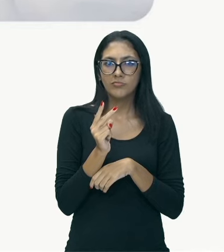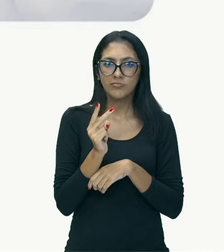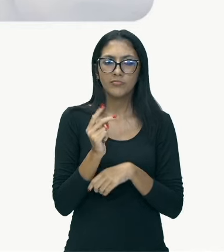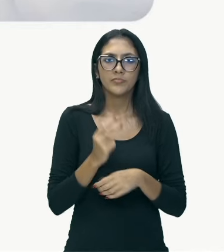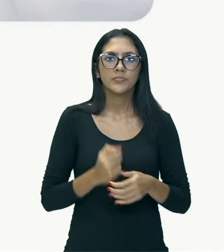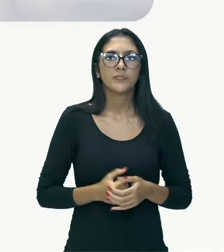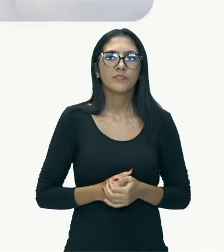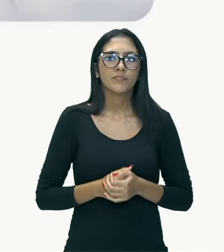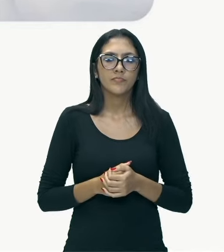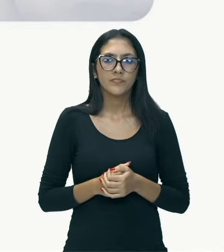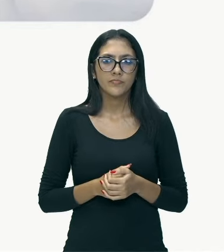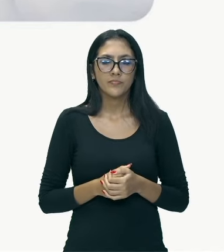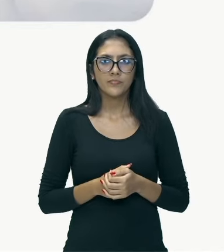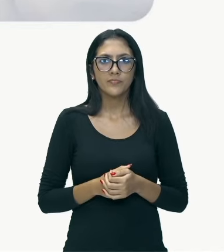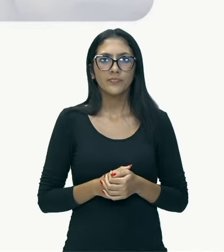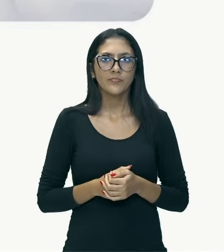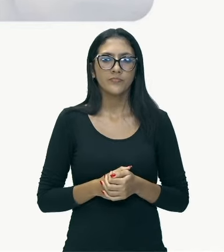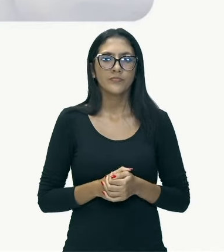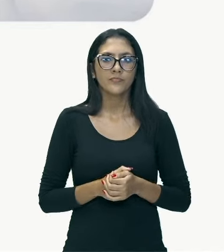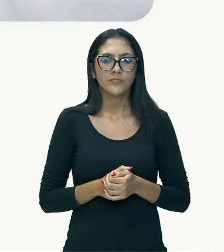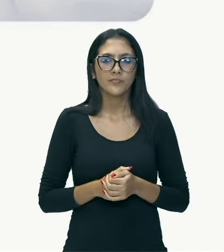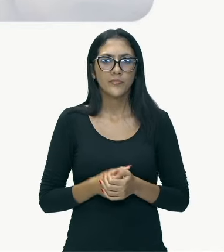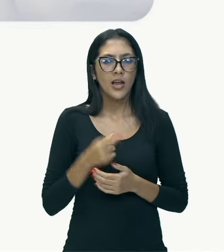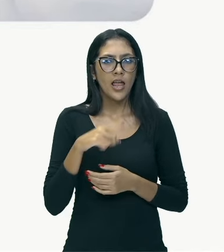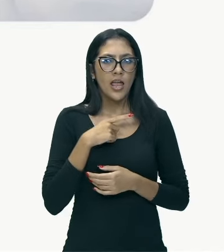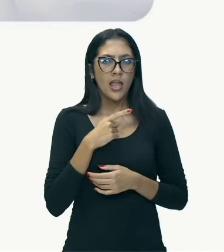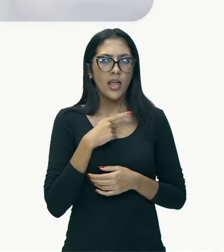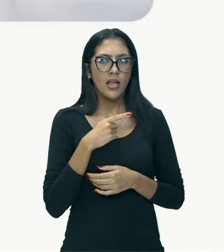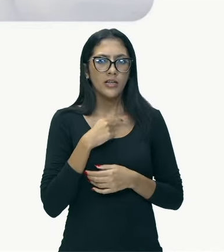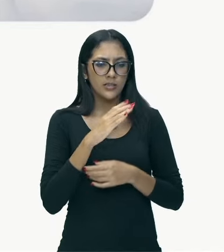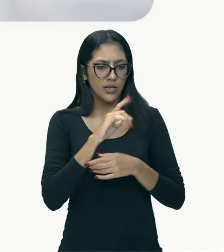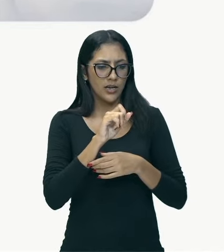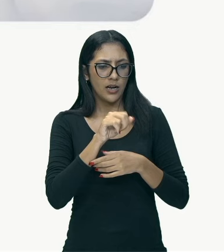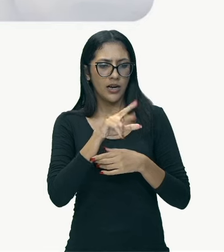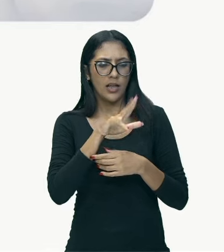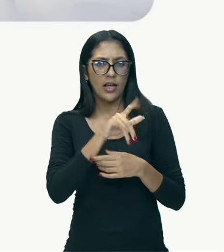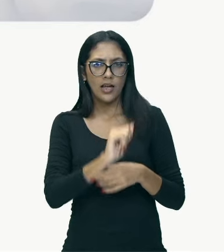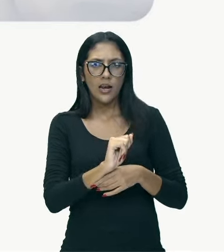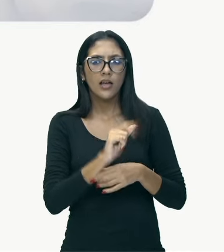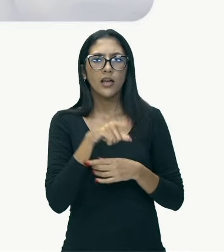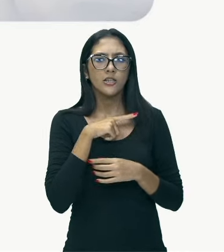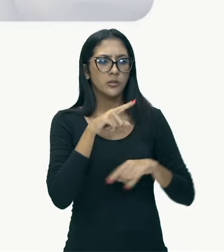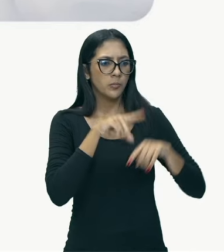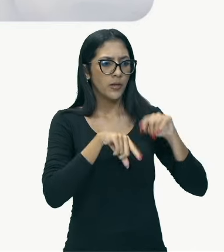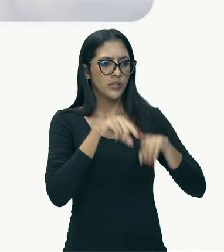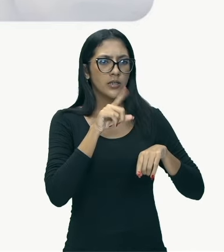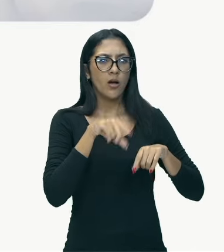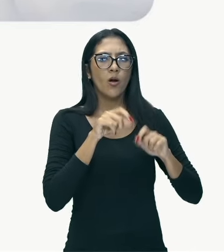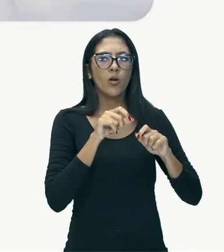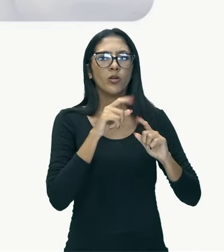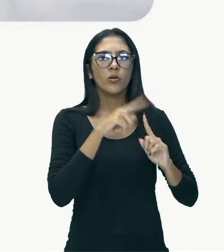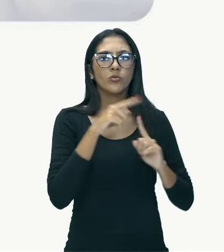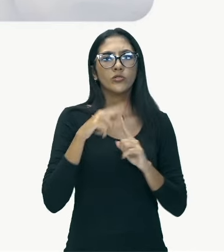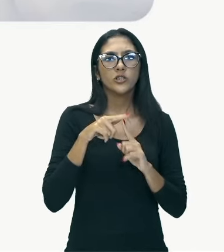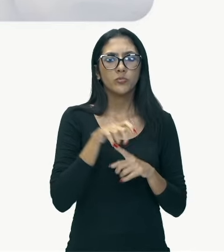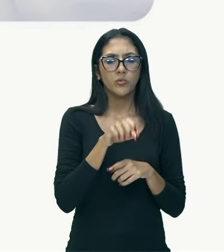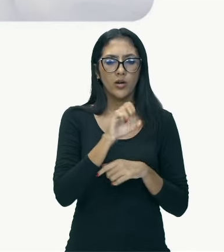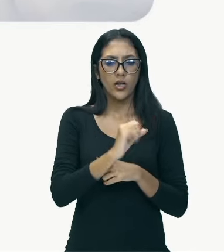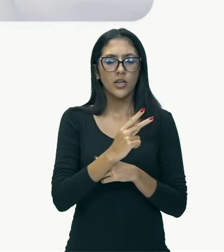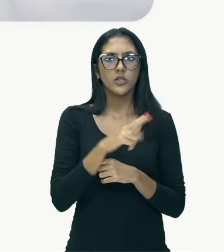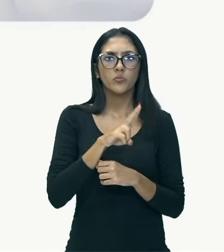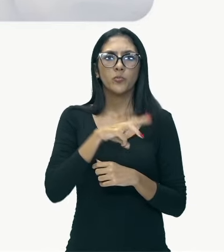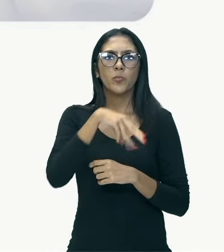tá? A clara em neve, o colóide aí é a espuma. O tipo de